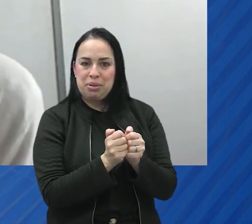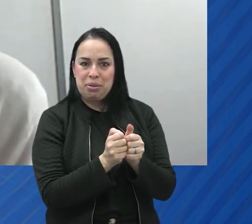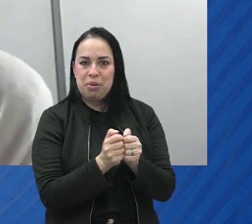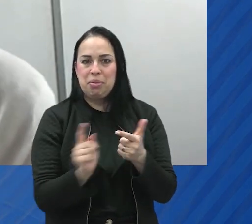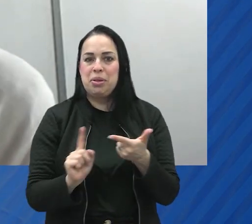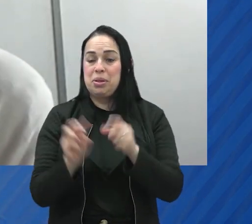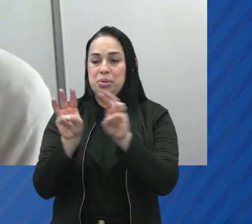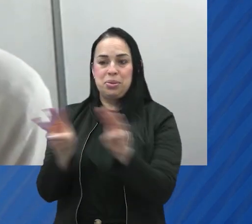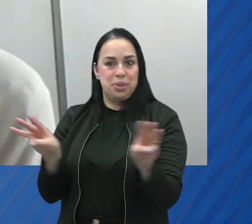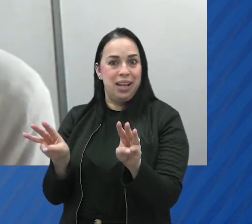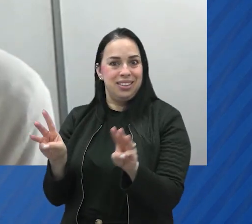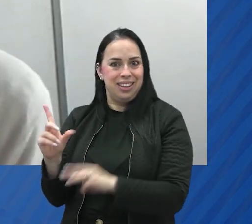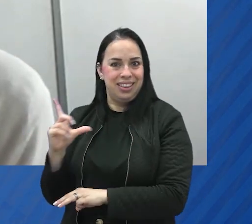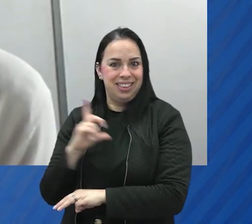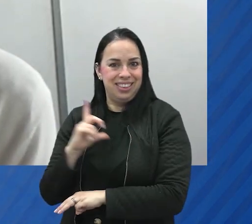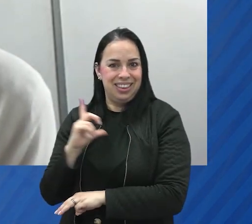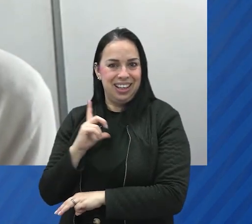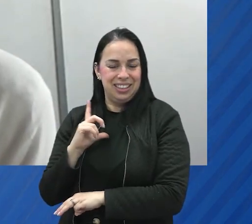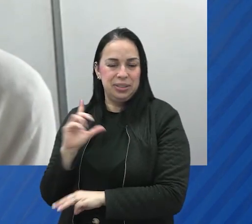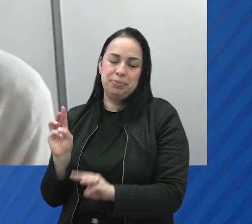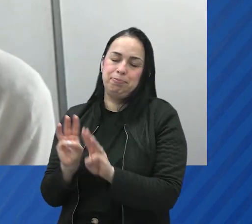aí, todas as plataformas que a gente tem